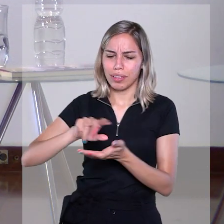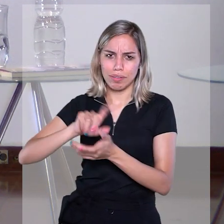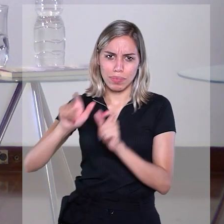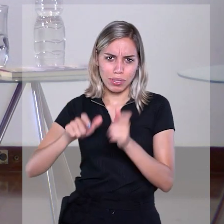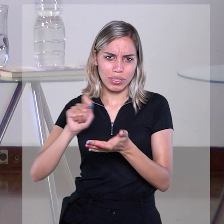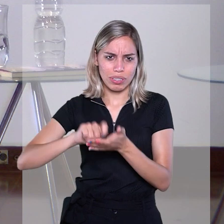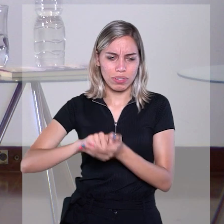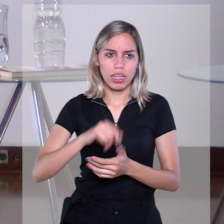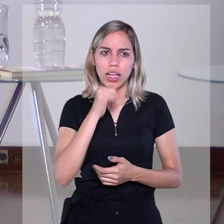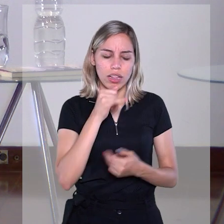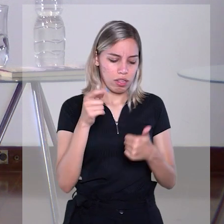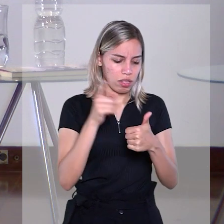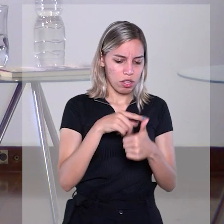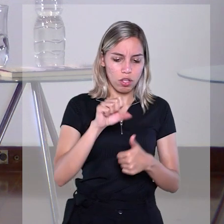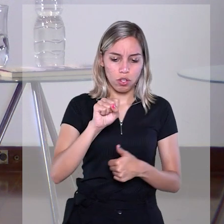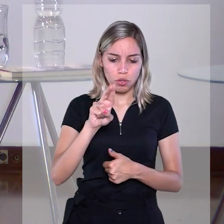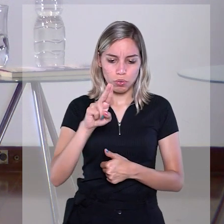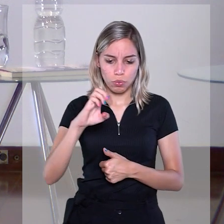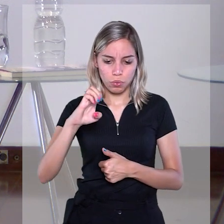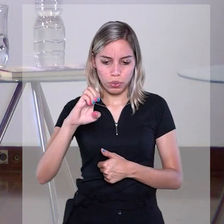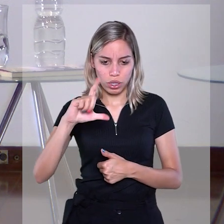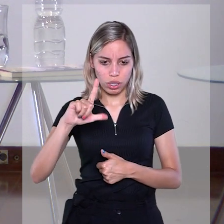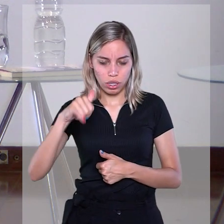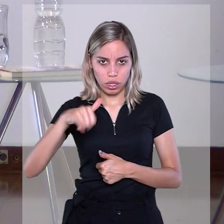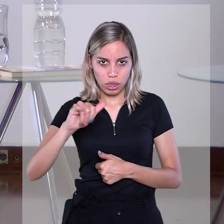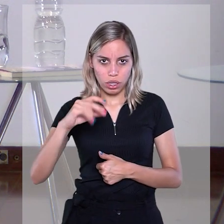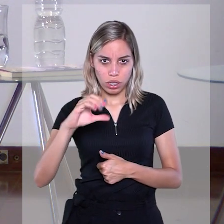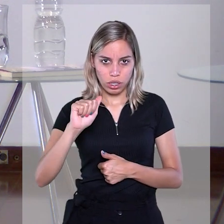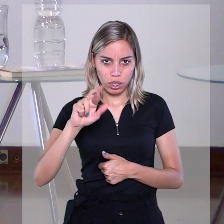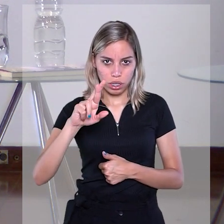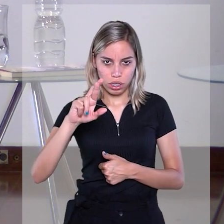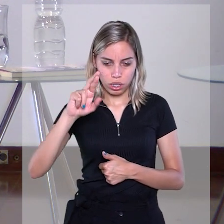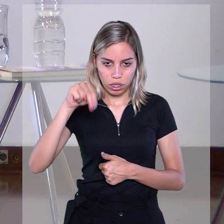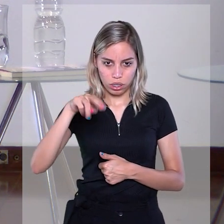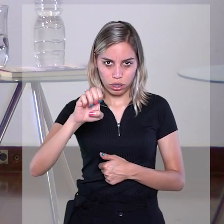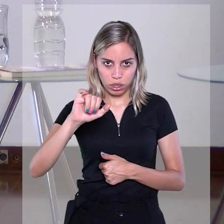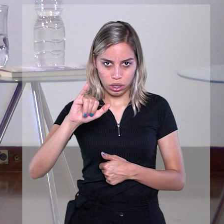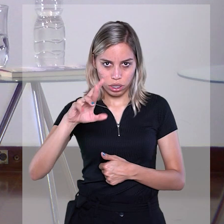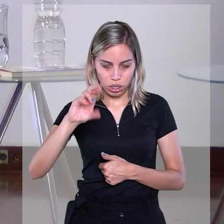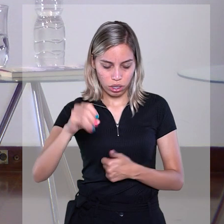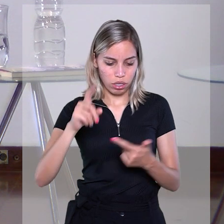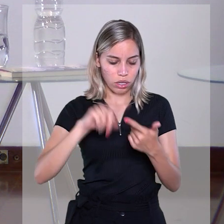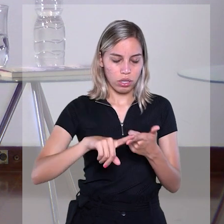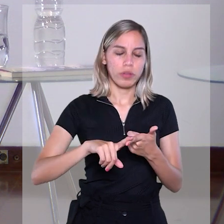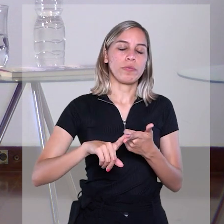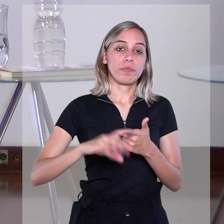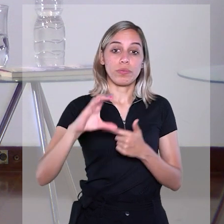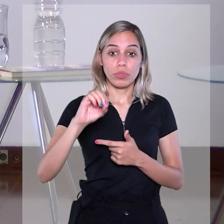etc., Sueli Carneiro, etc., mas que culminou aqui agora com um autor